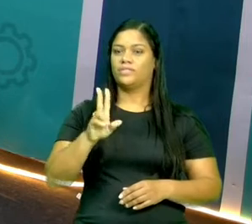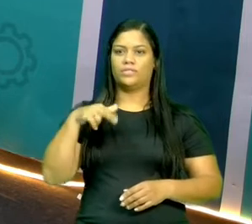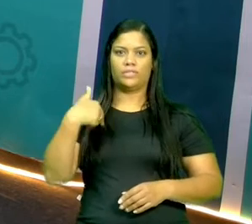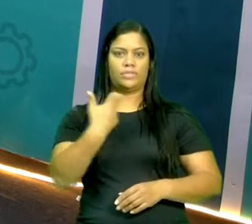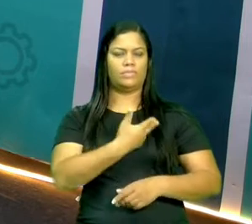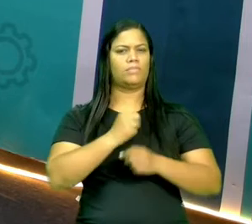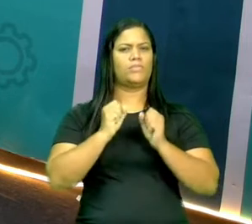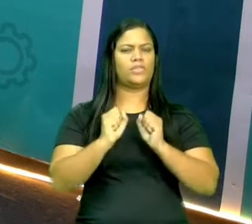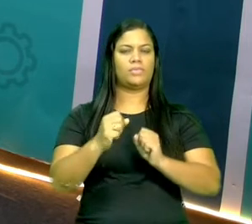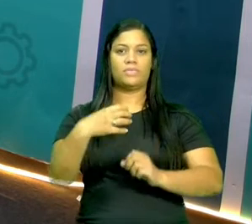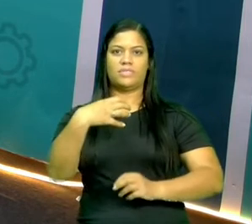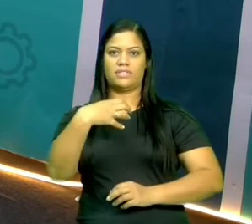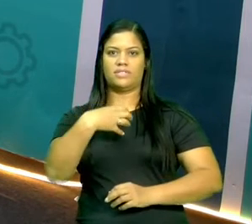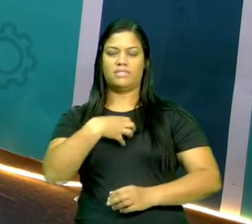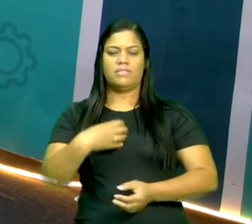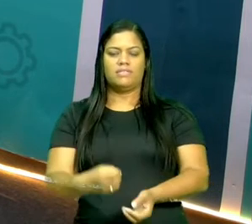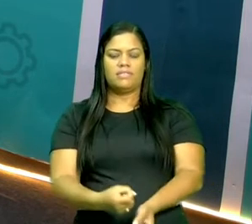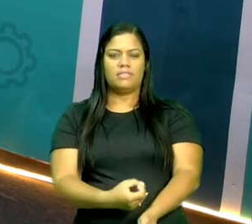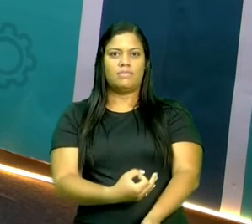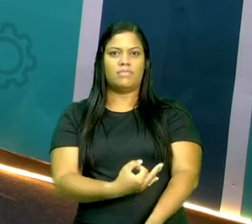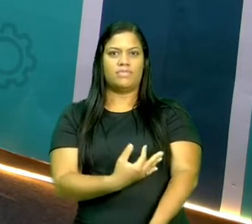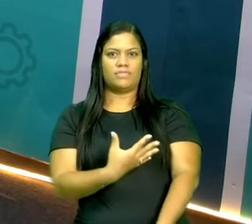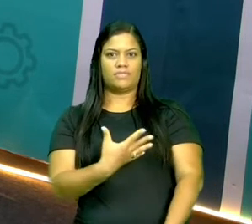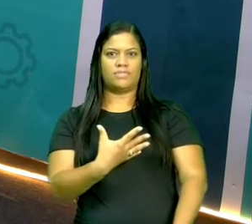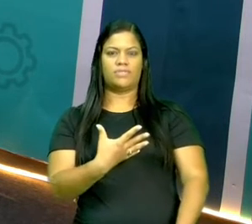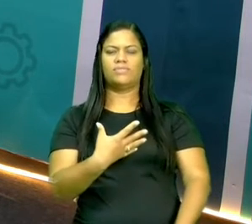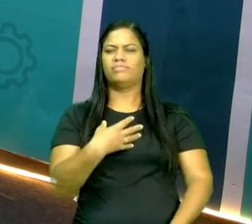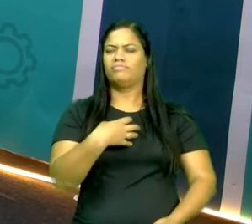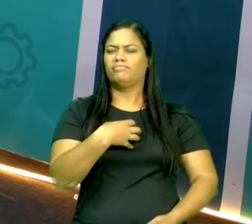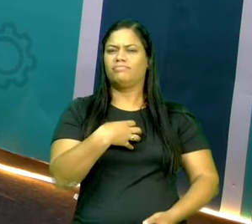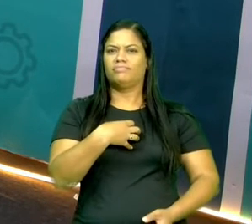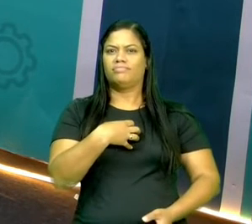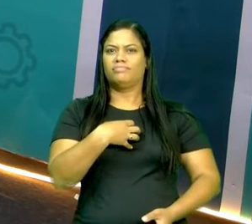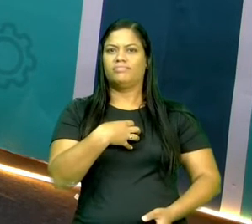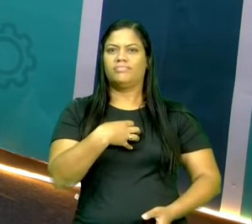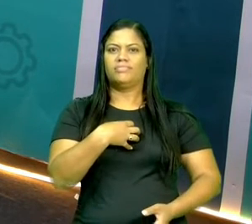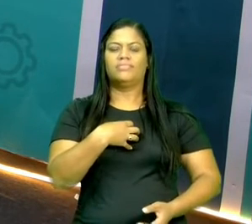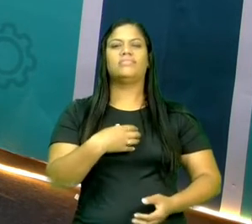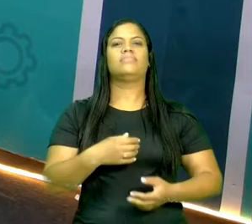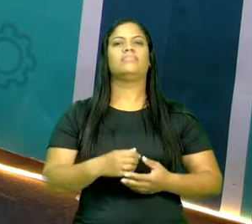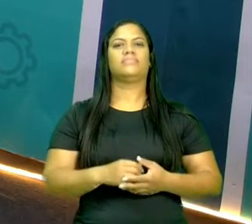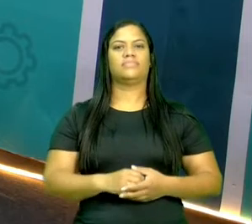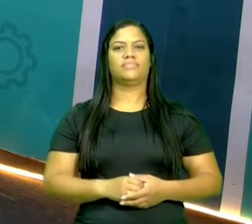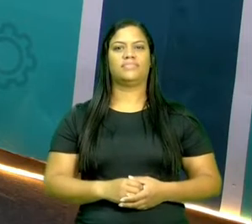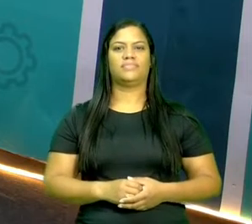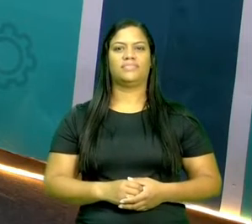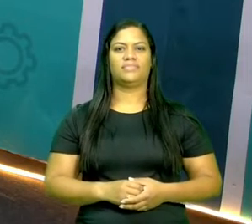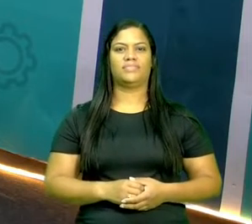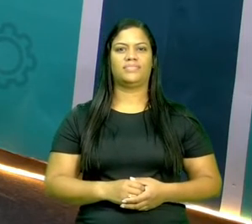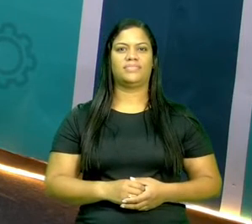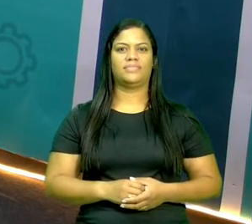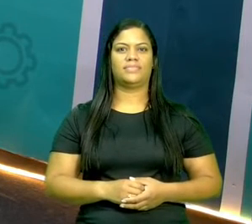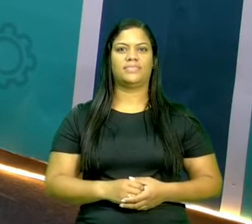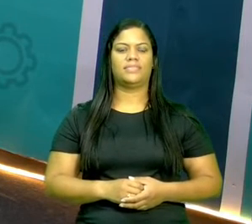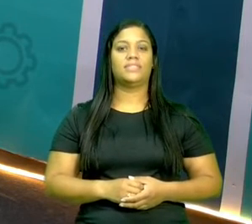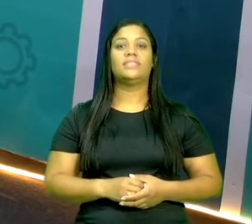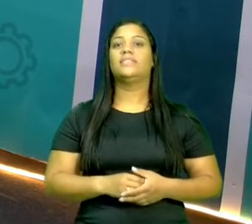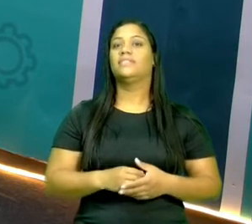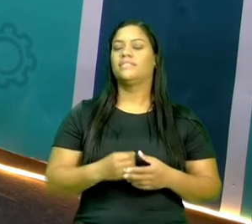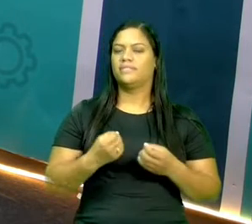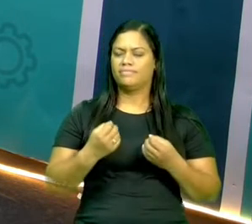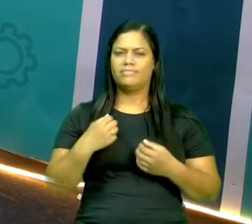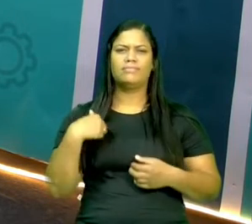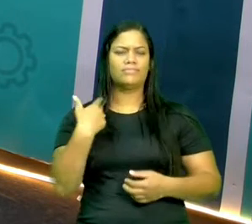nós podemos sentir emoções, sensações, sentimentos. Isso faz parte